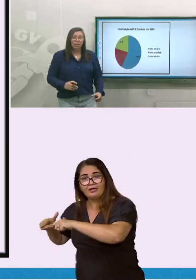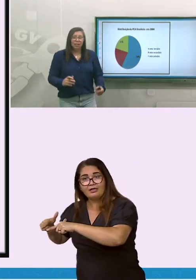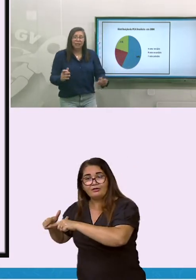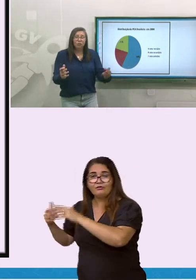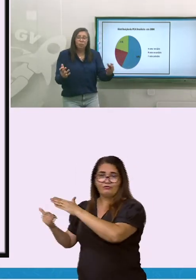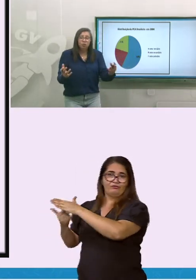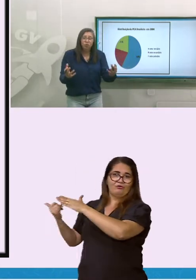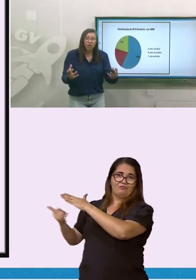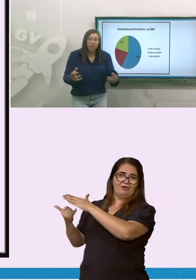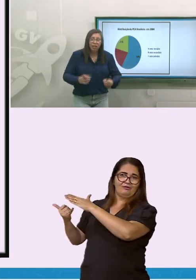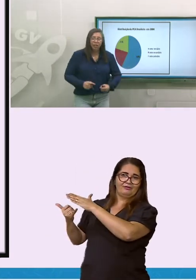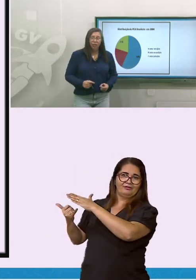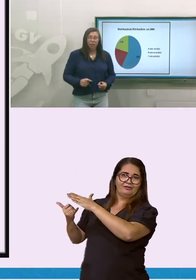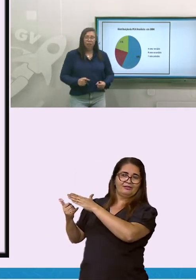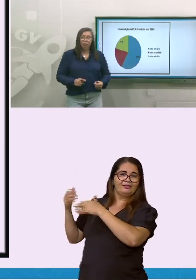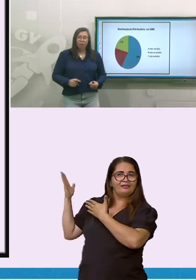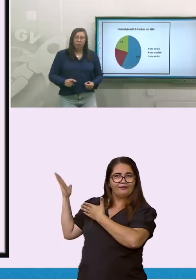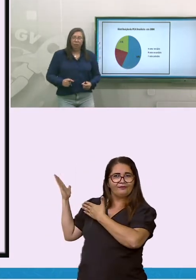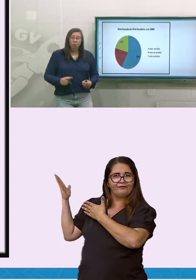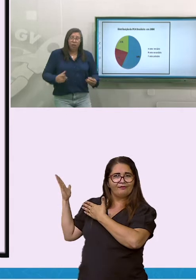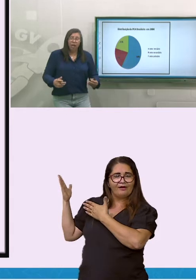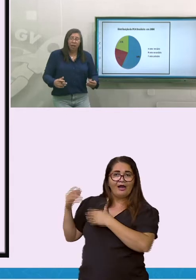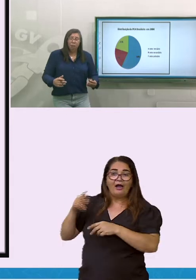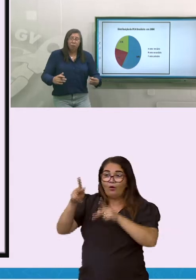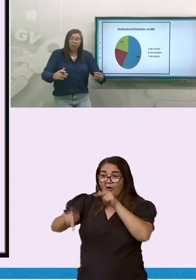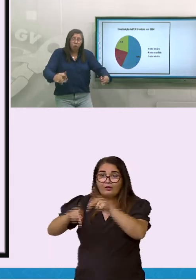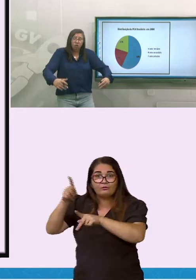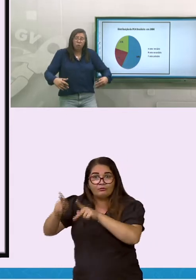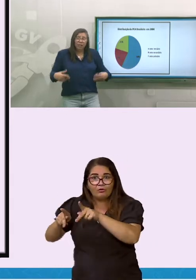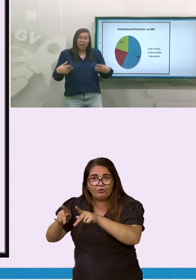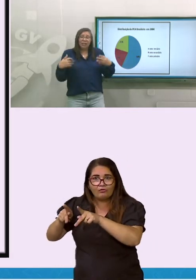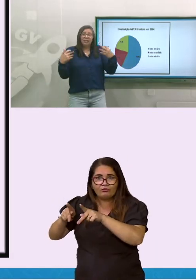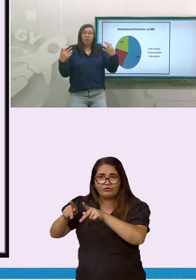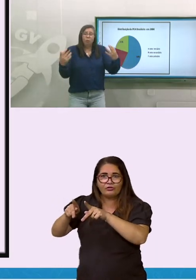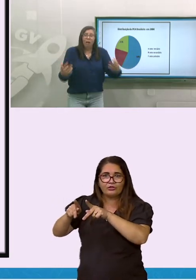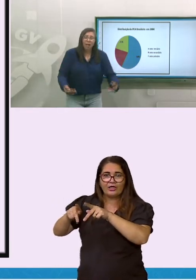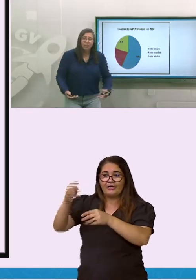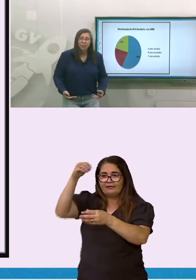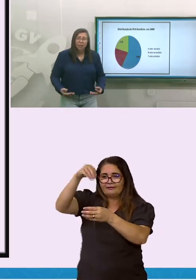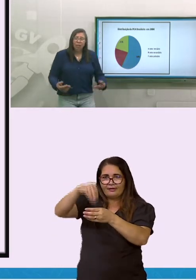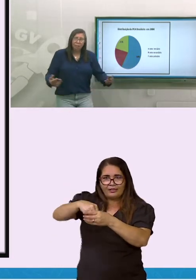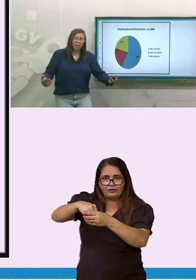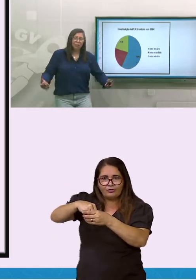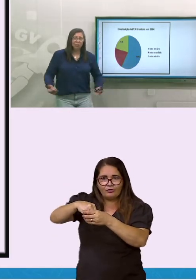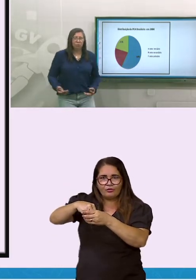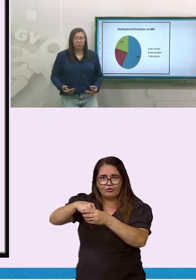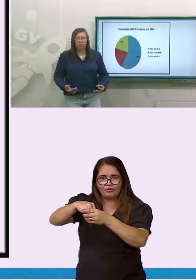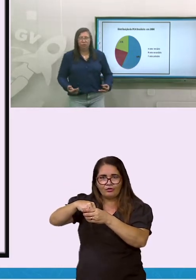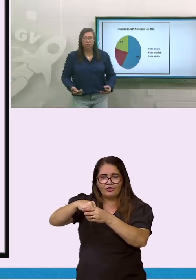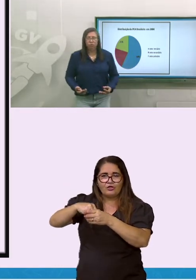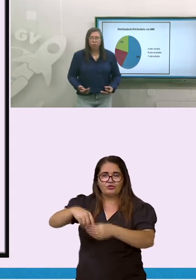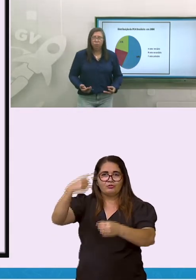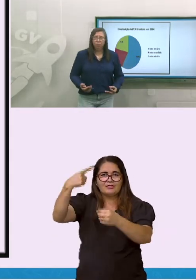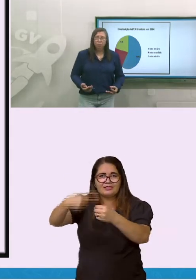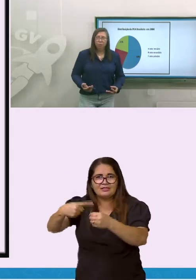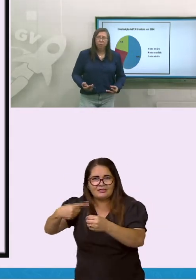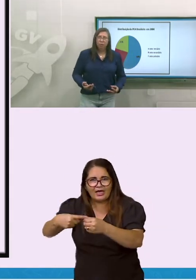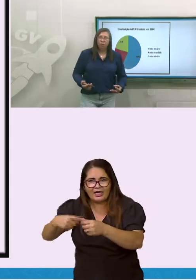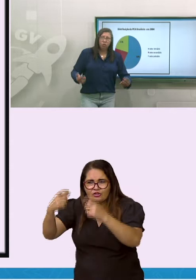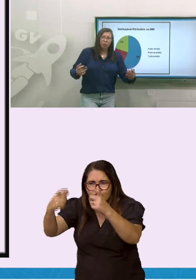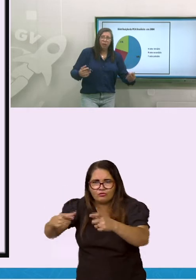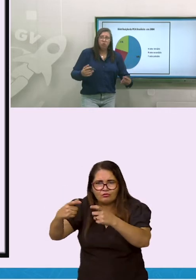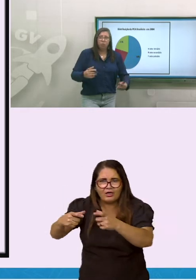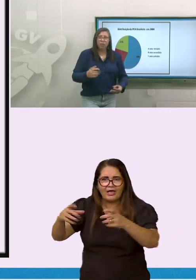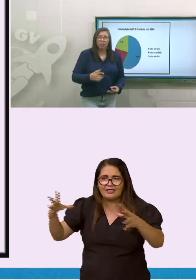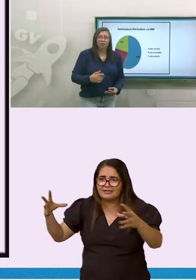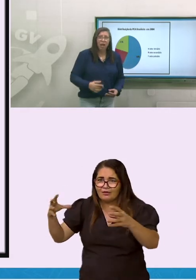população está sendo absorvida aí. Por quê? Porque hoje é o que está crescendo mais, é a prestação de serviço.